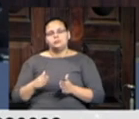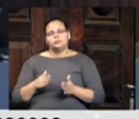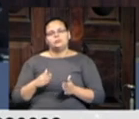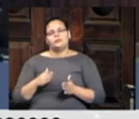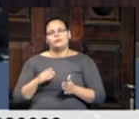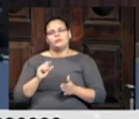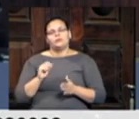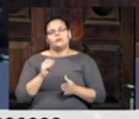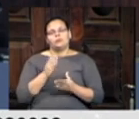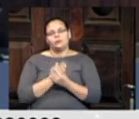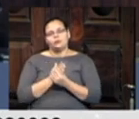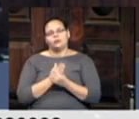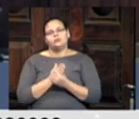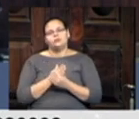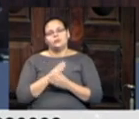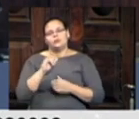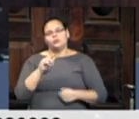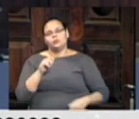de impugnação